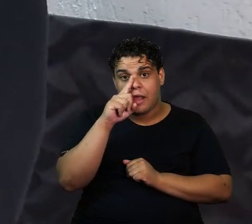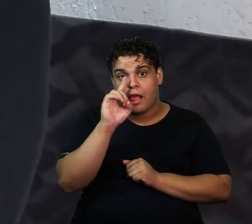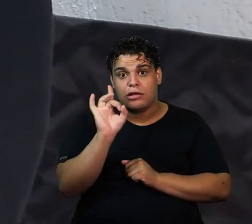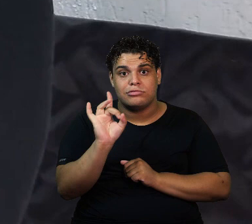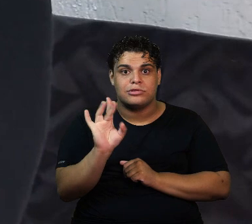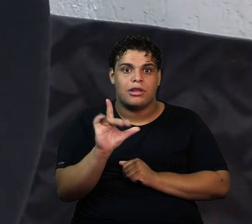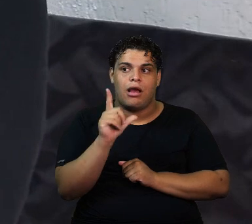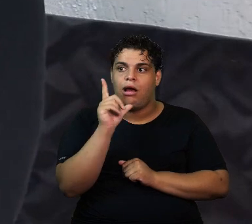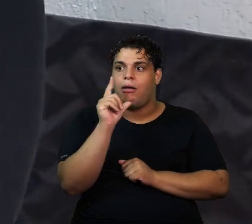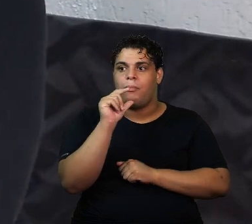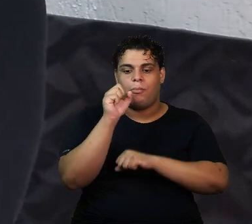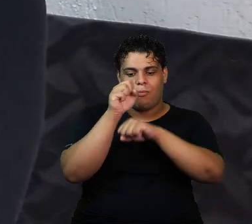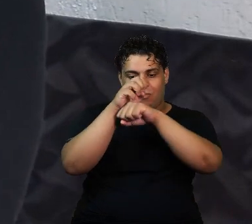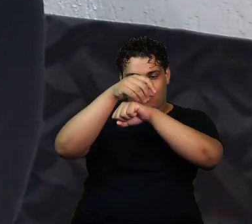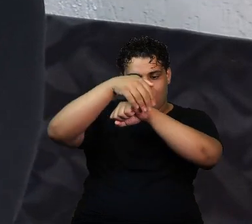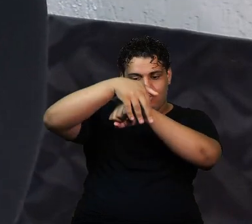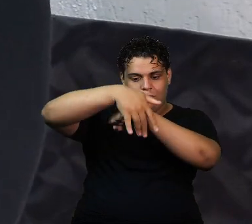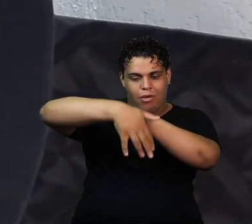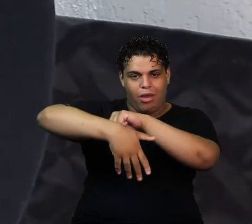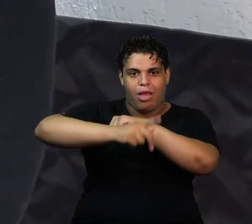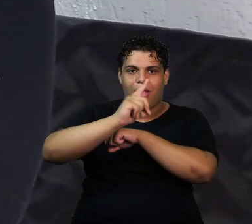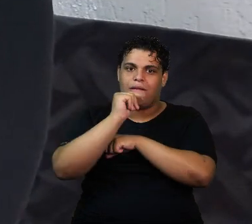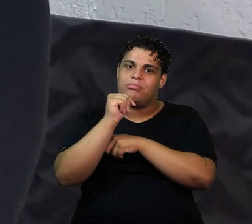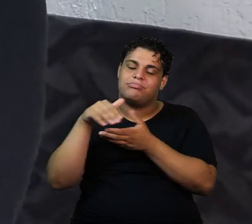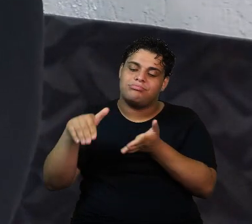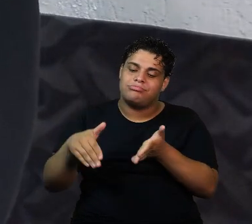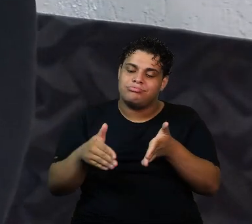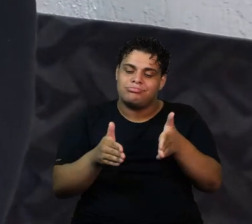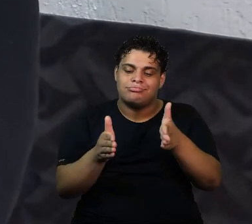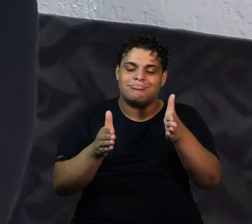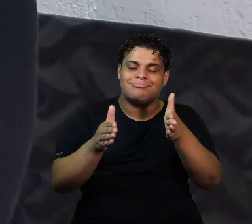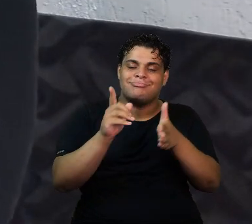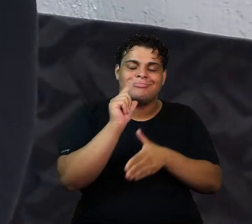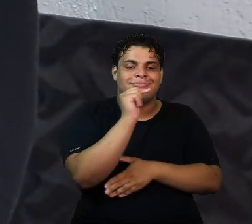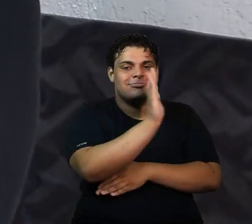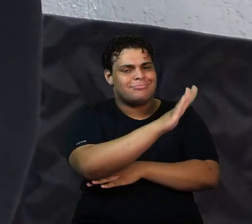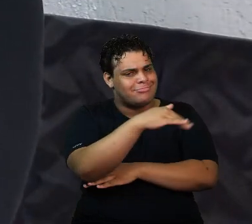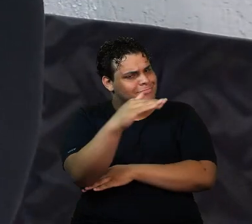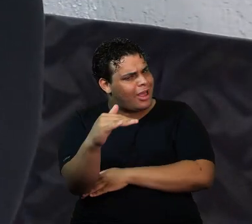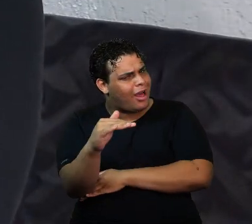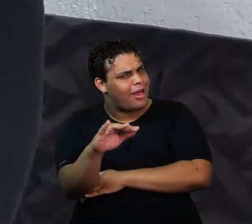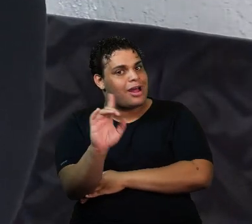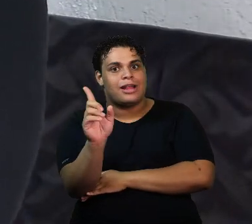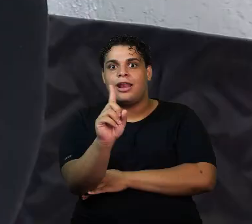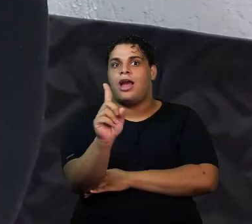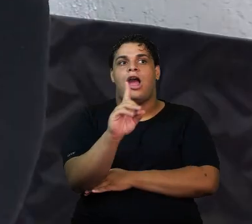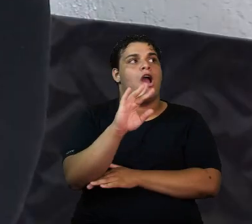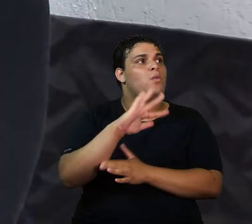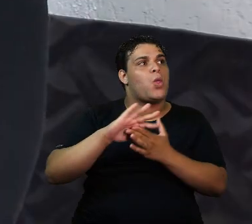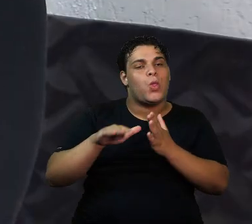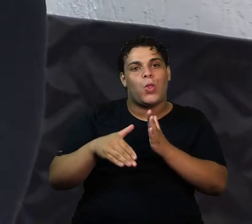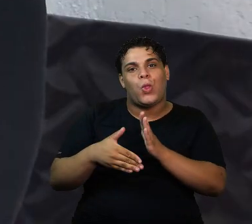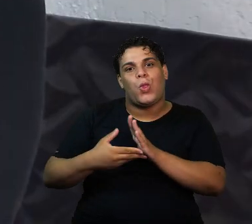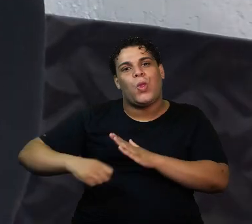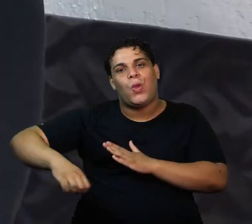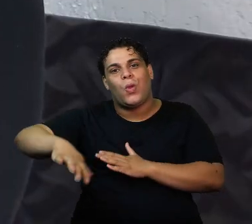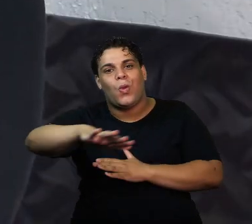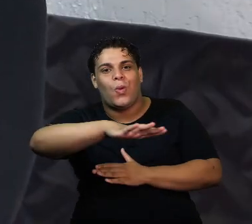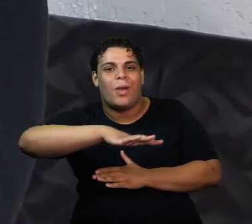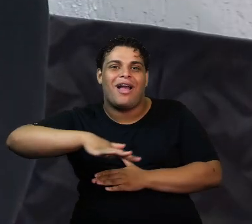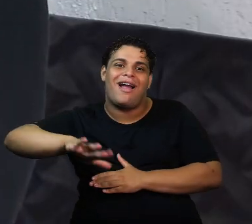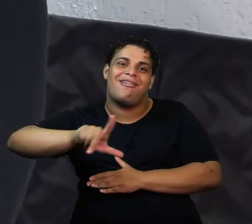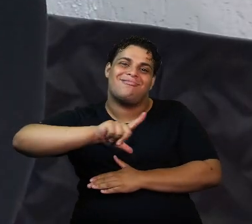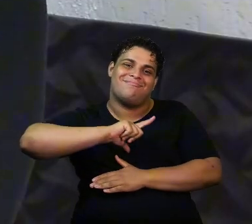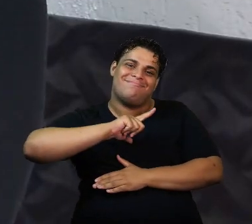ou numa cachoeira, ou num rio, ou no mar, na piscina. Mas o perigo, ele está em todo lugar que existe água, né? Como o Rafael acabou de